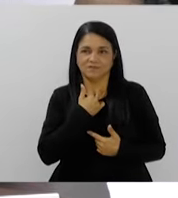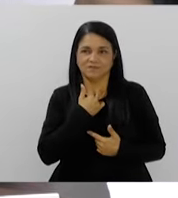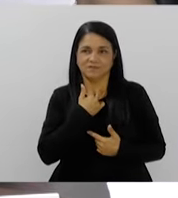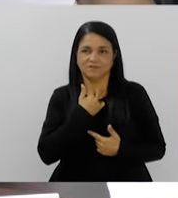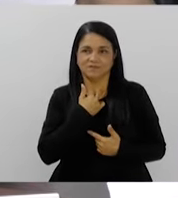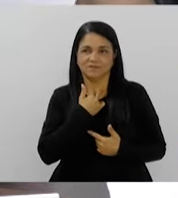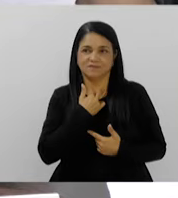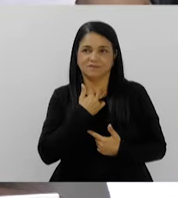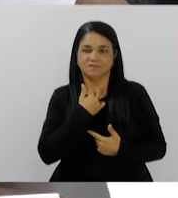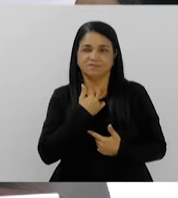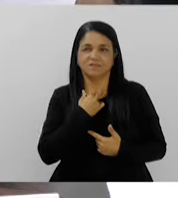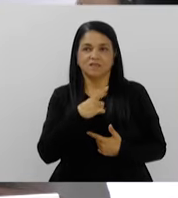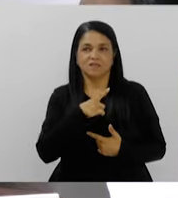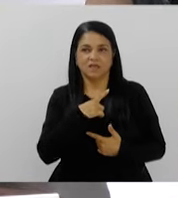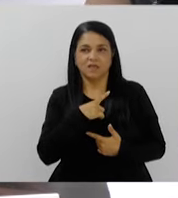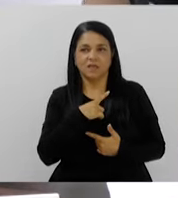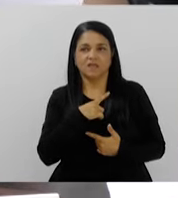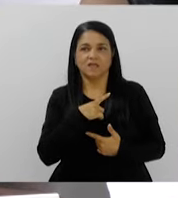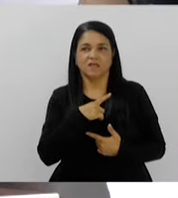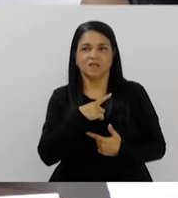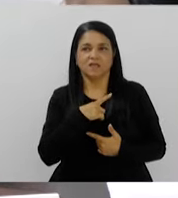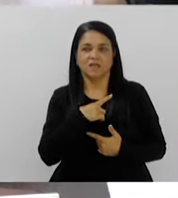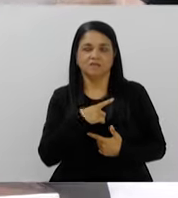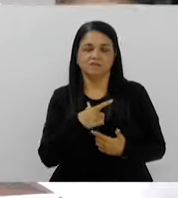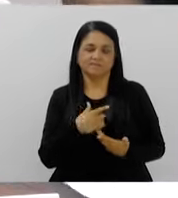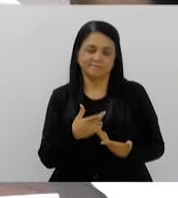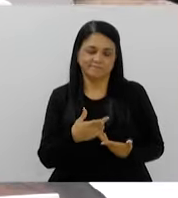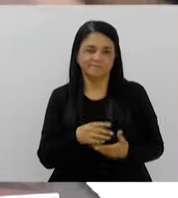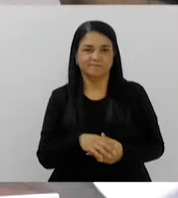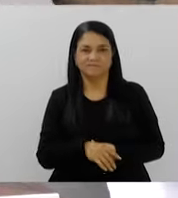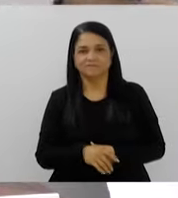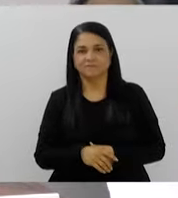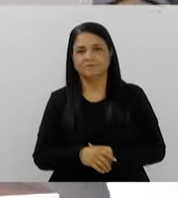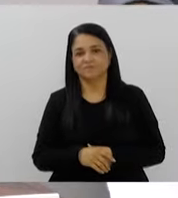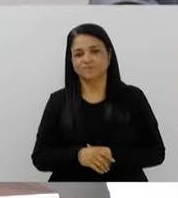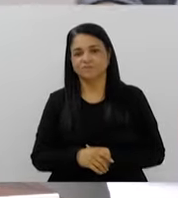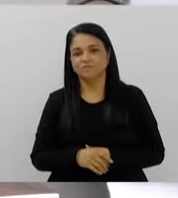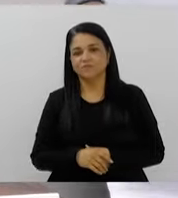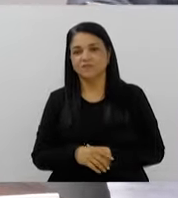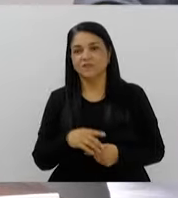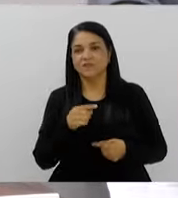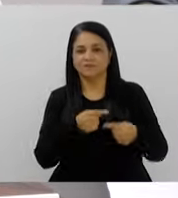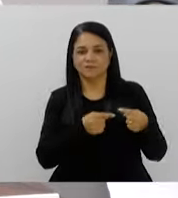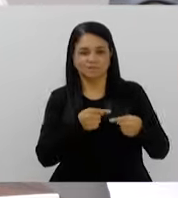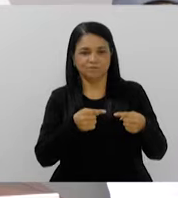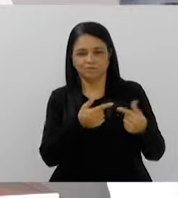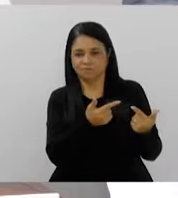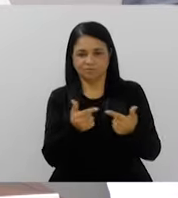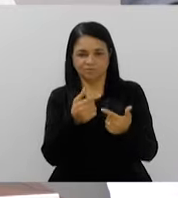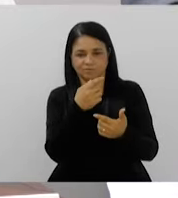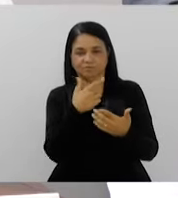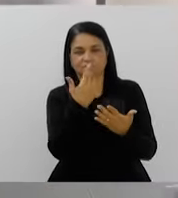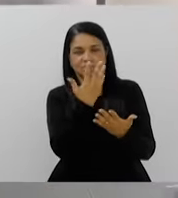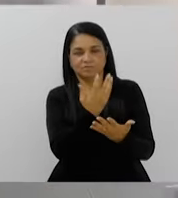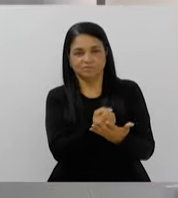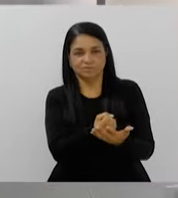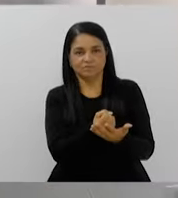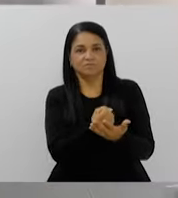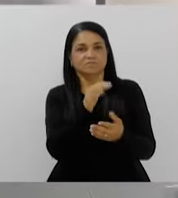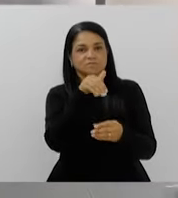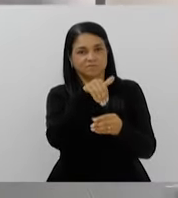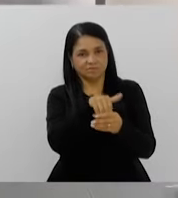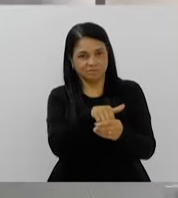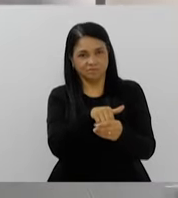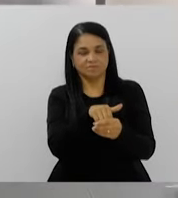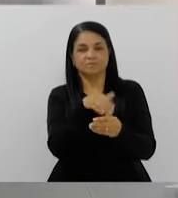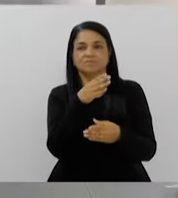Que diz que tem que ter dotação, etc, etc. Tá bom. Em discussão. Não havendo o que queira discutir, encerrada a discussão. Em votação, os senhores